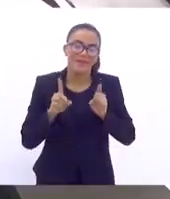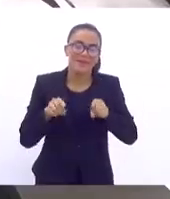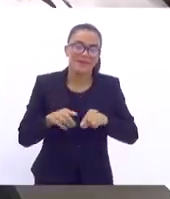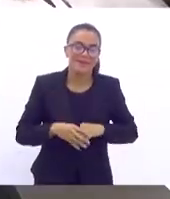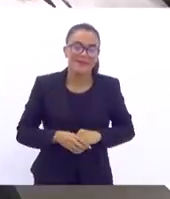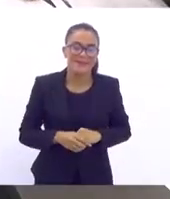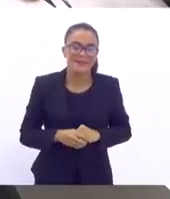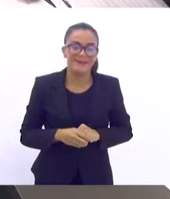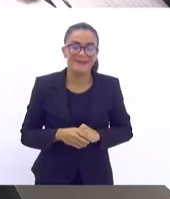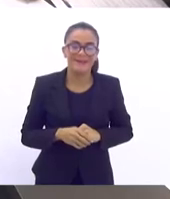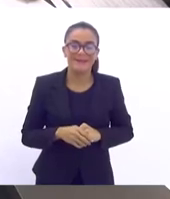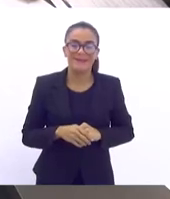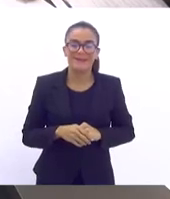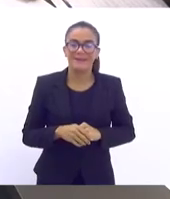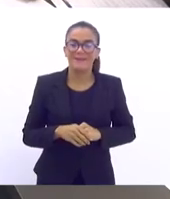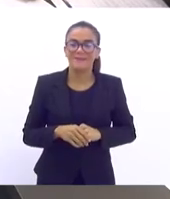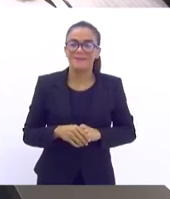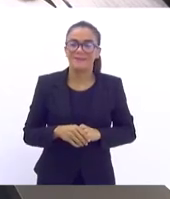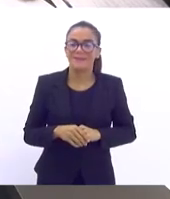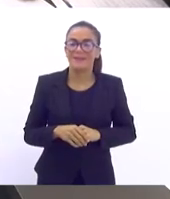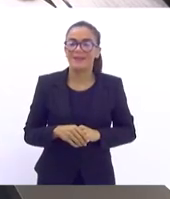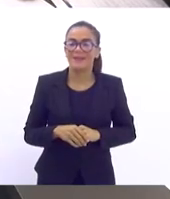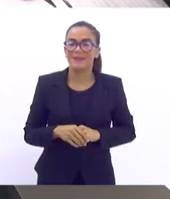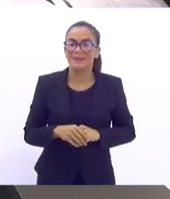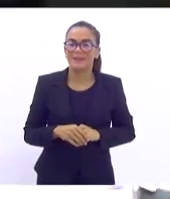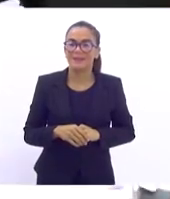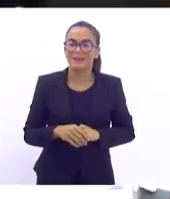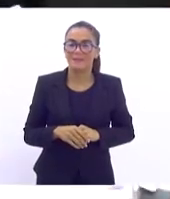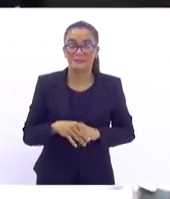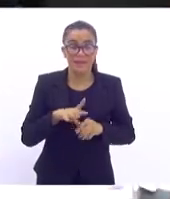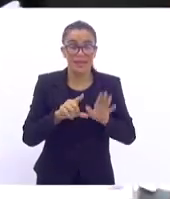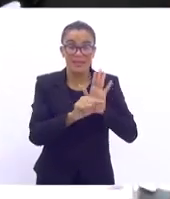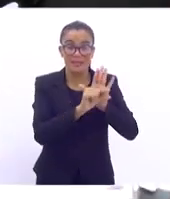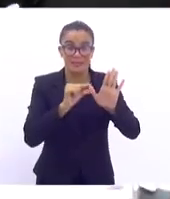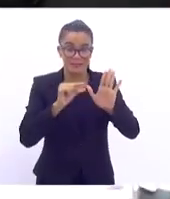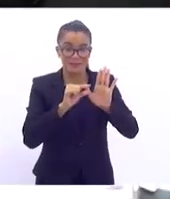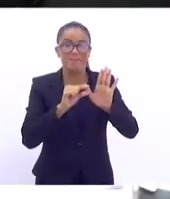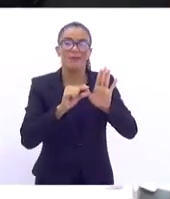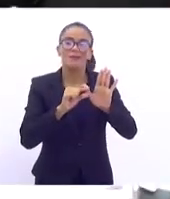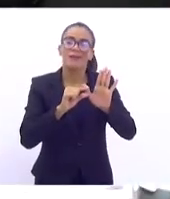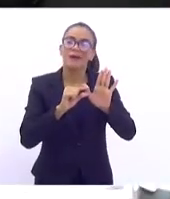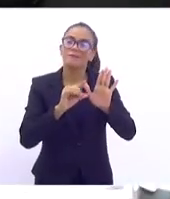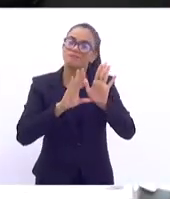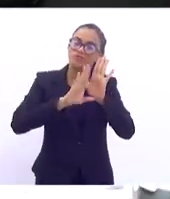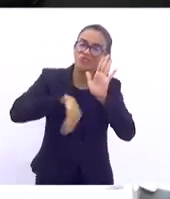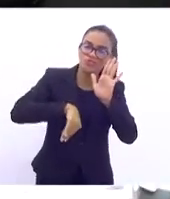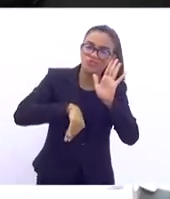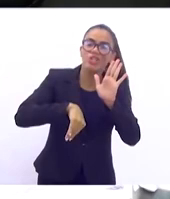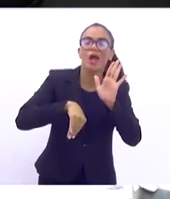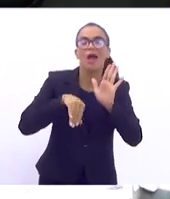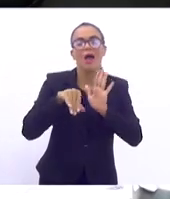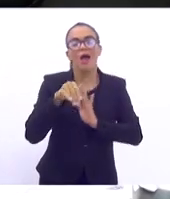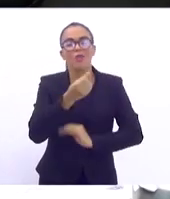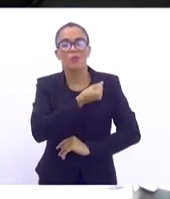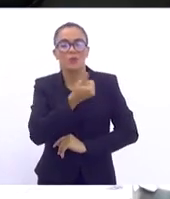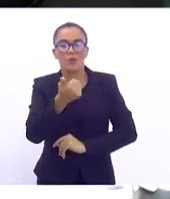e finalmente a última emenda é supressiva 11 suprimindo